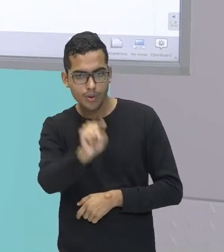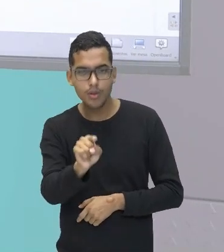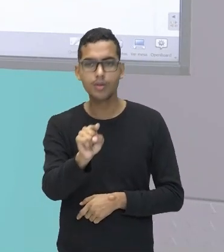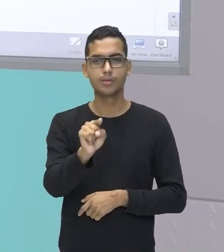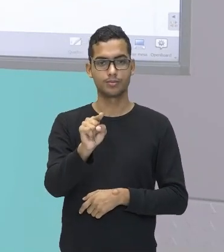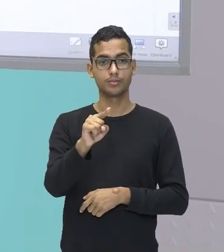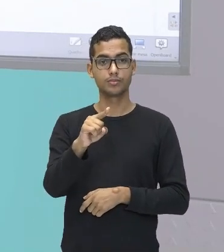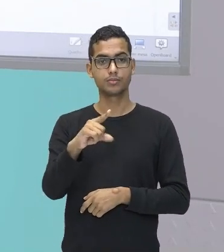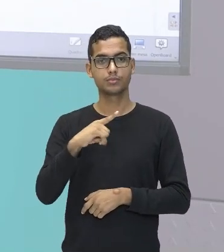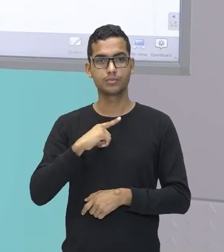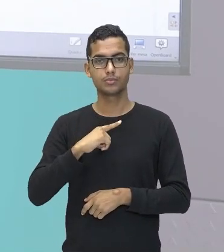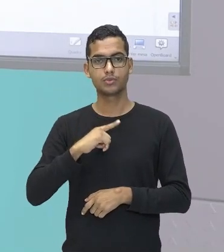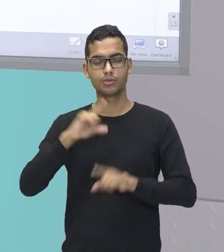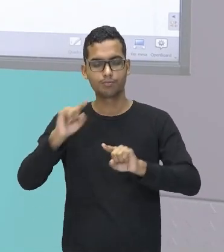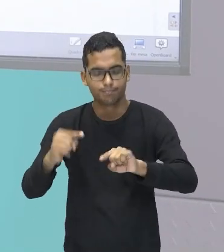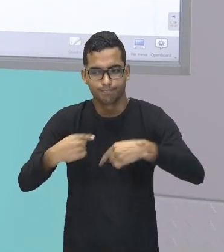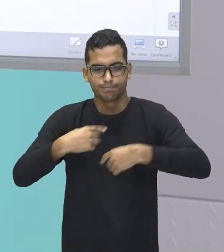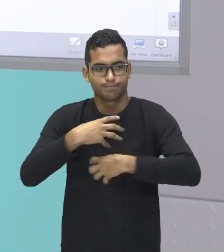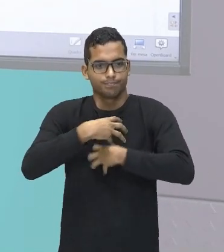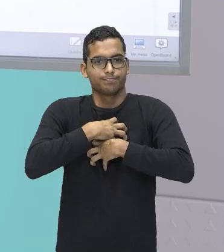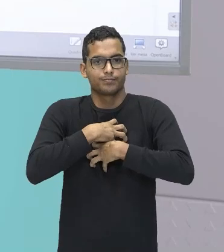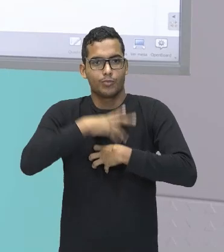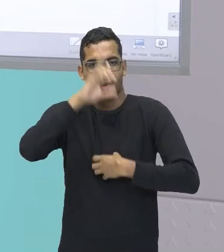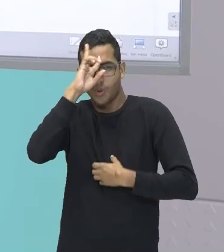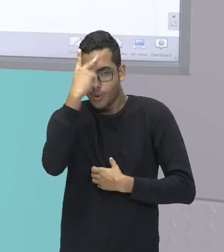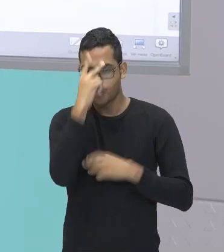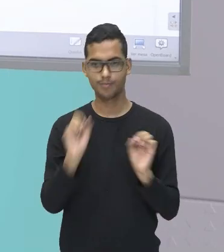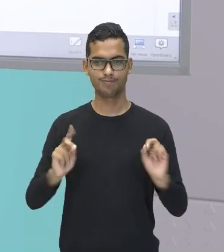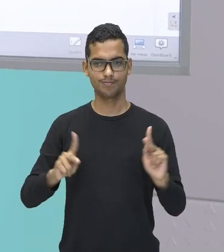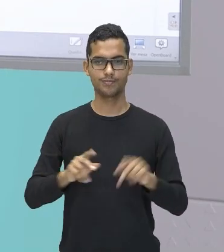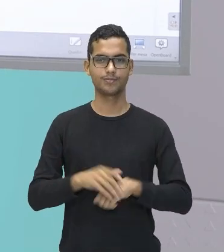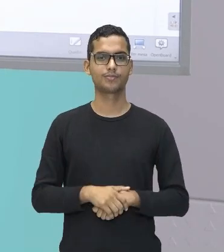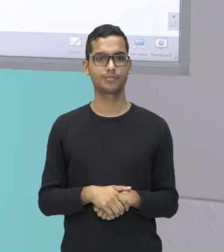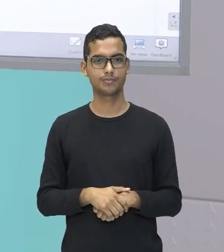você seja persuadido. Ok, pessoal?